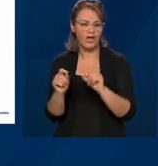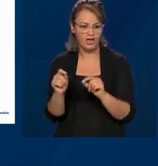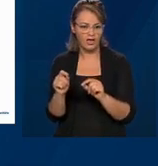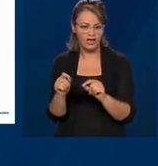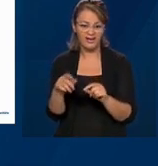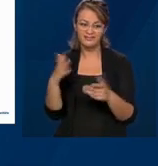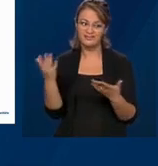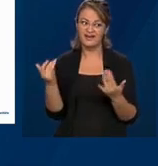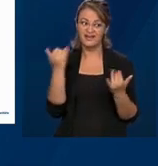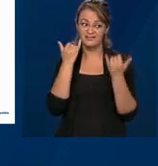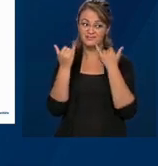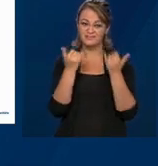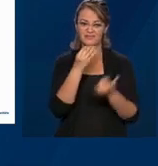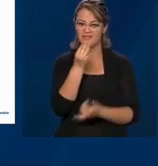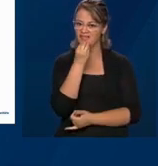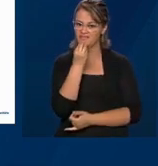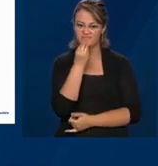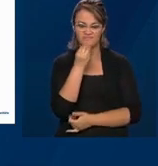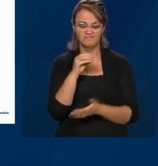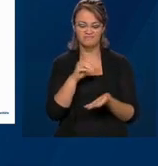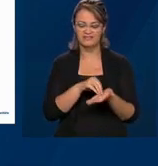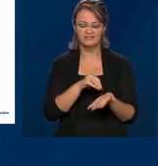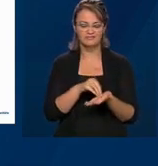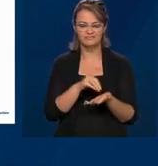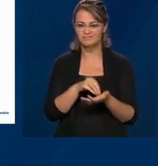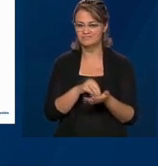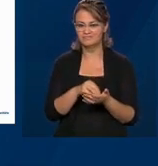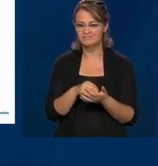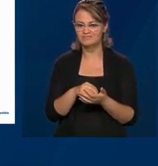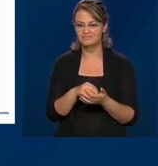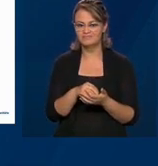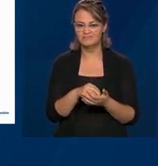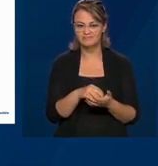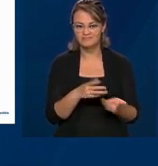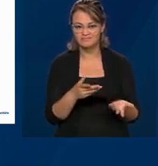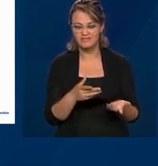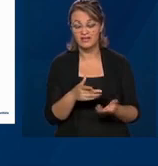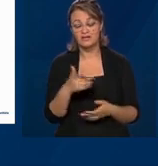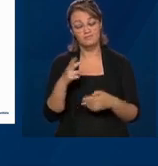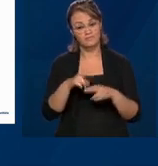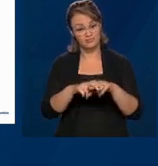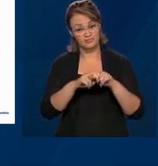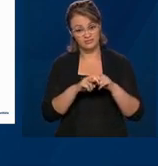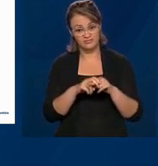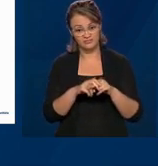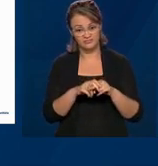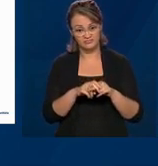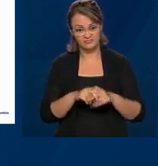concluir se existe uma diferença significativa nesses casos. E por isso, então,